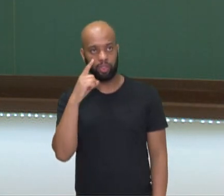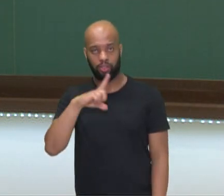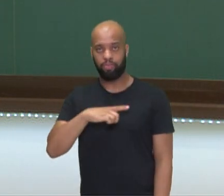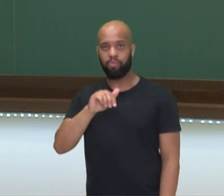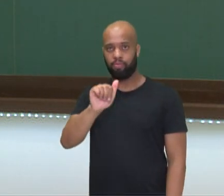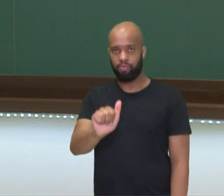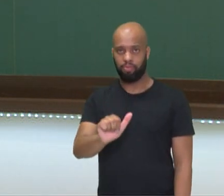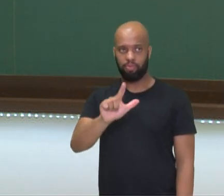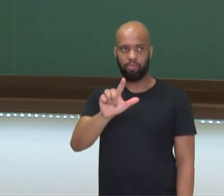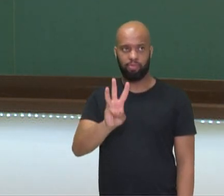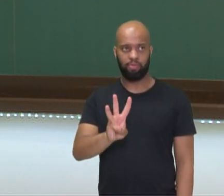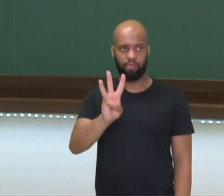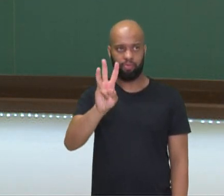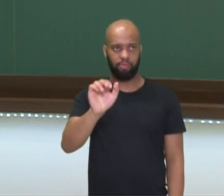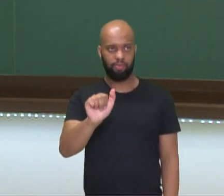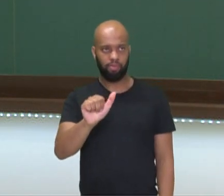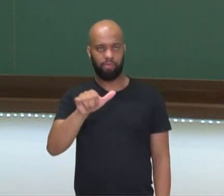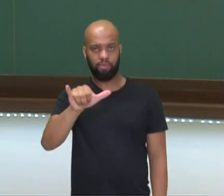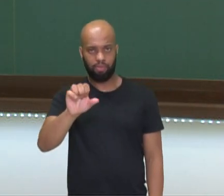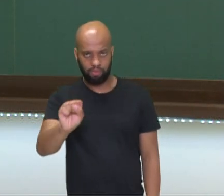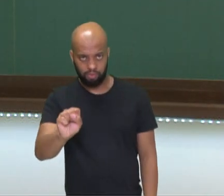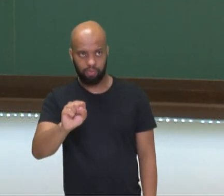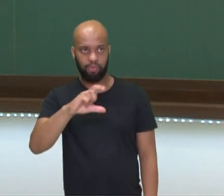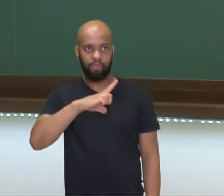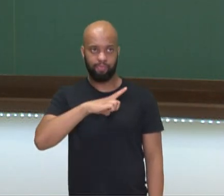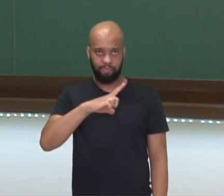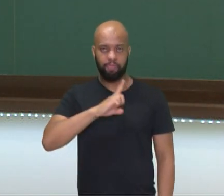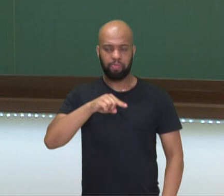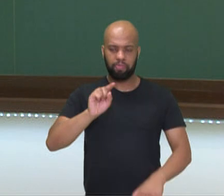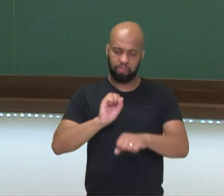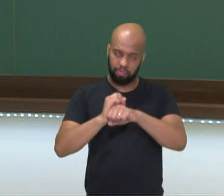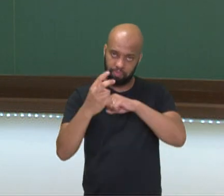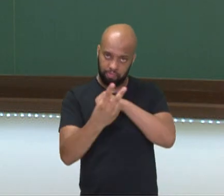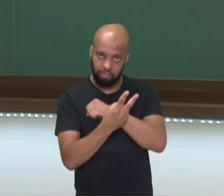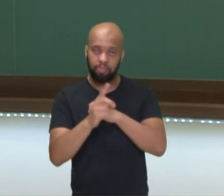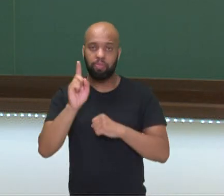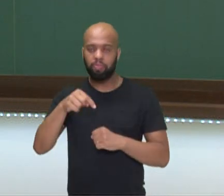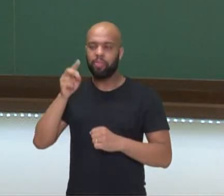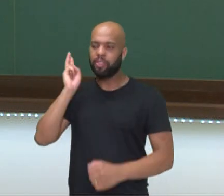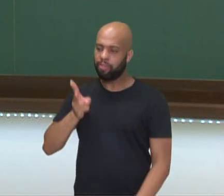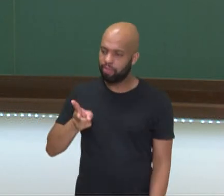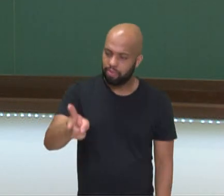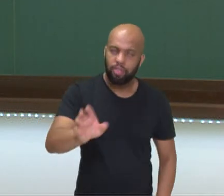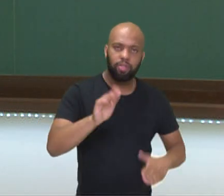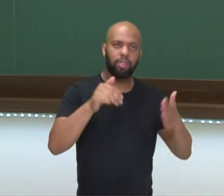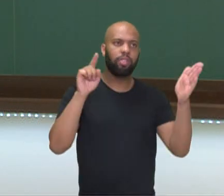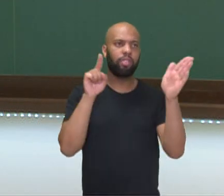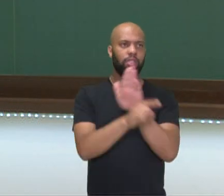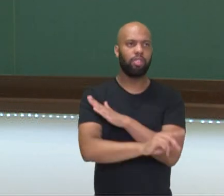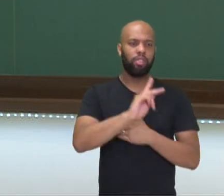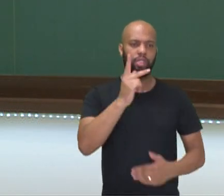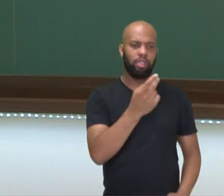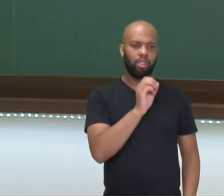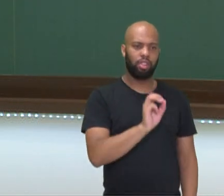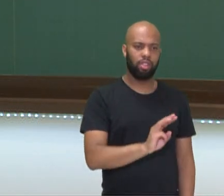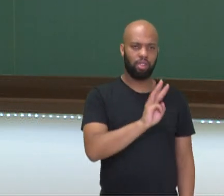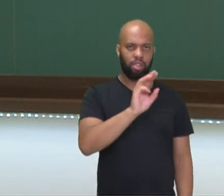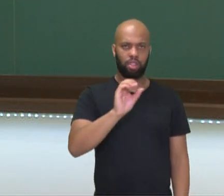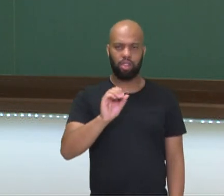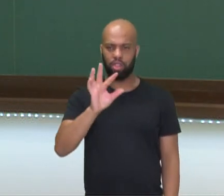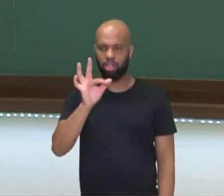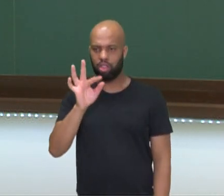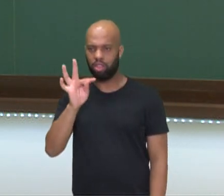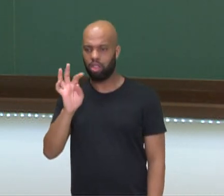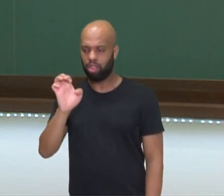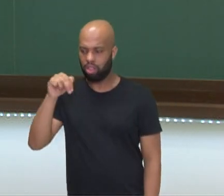de frequência, em todas as situações que nós tenhamos a pergunta how often, vai aparecer na